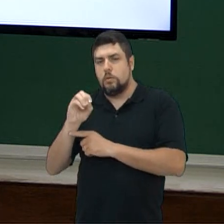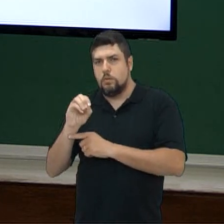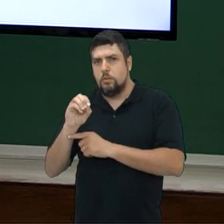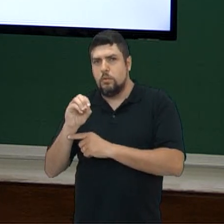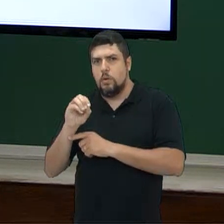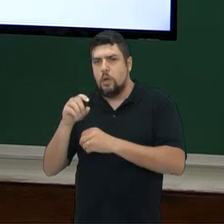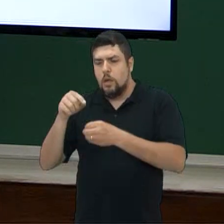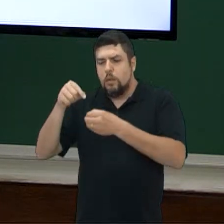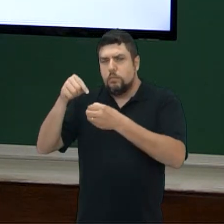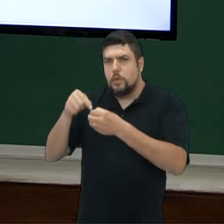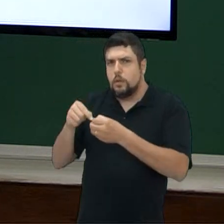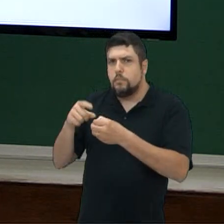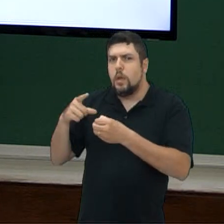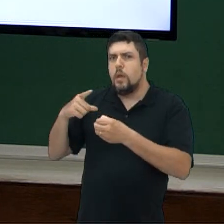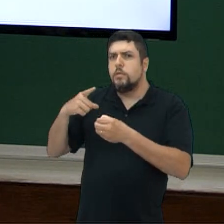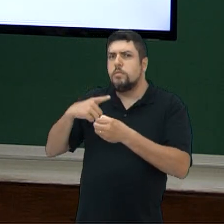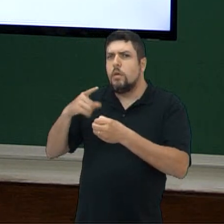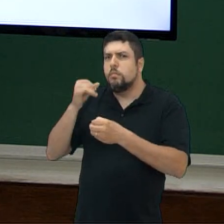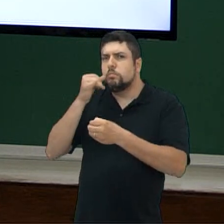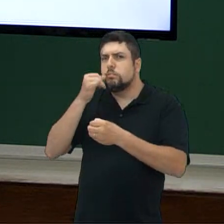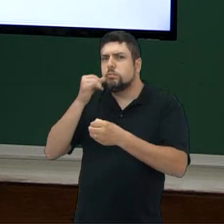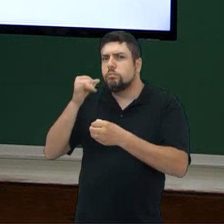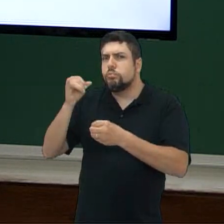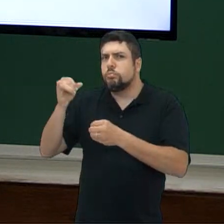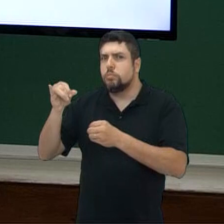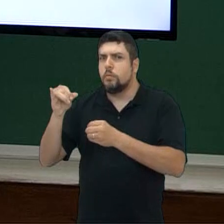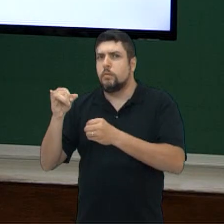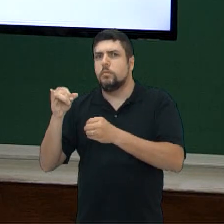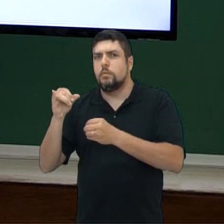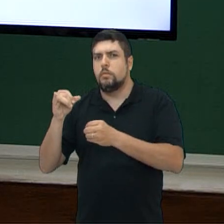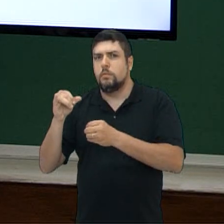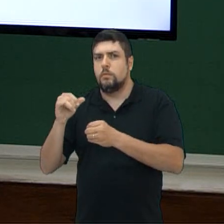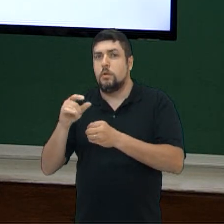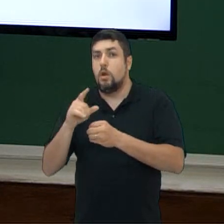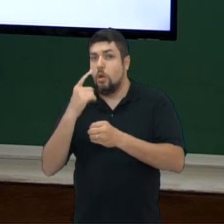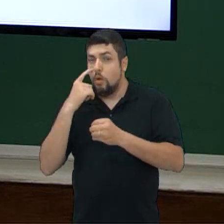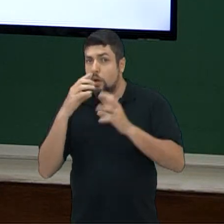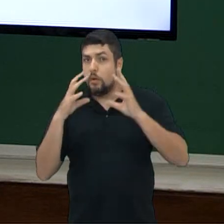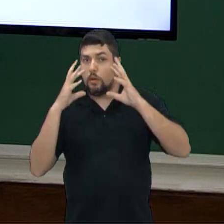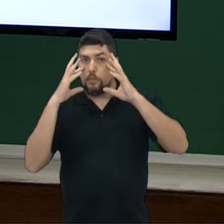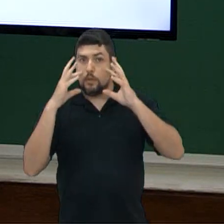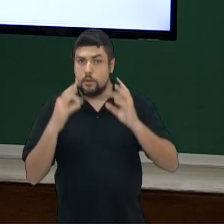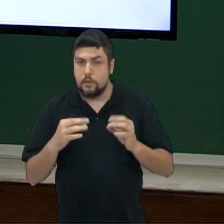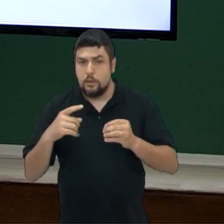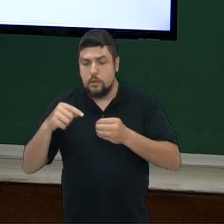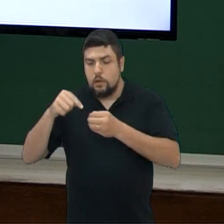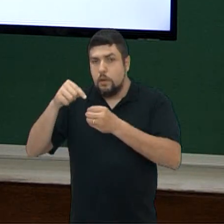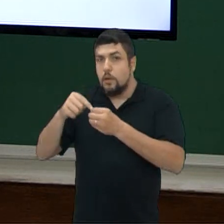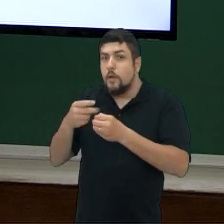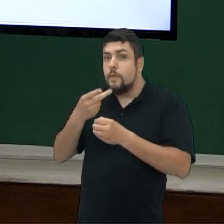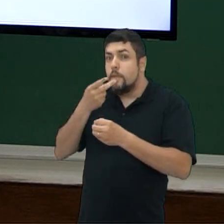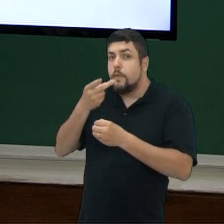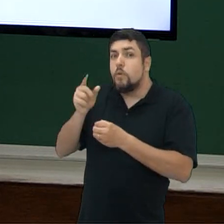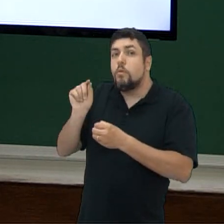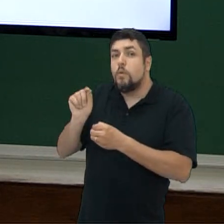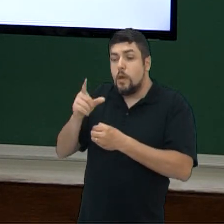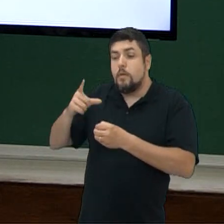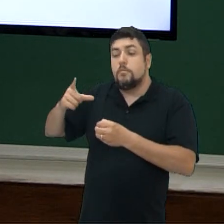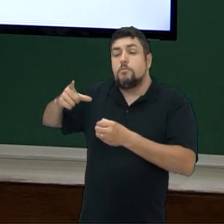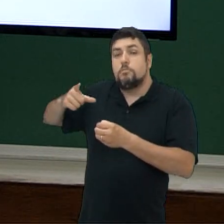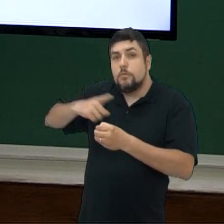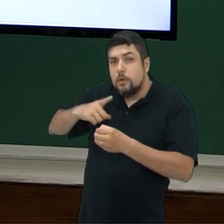de eletricidade. Sim, palavra-chave, né, pessoal? Condutora